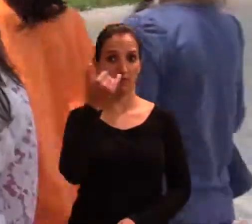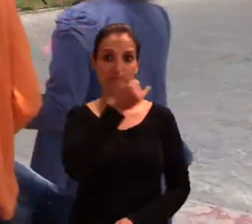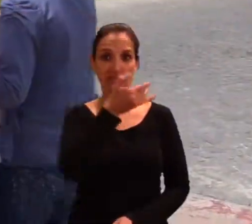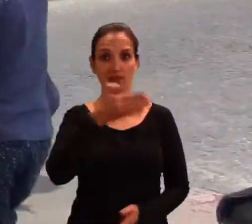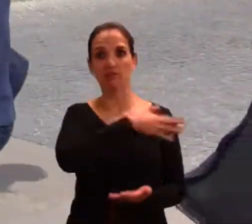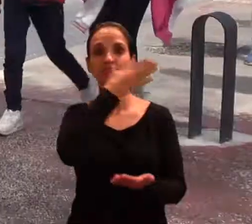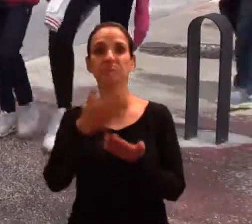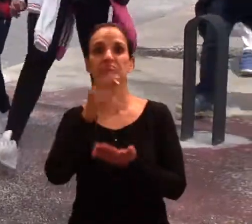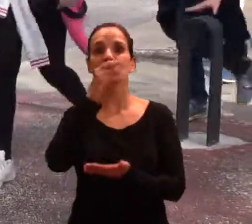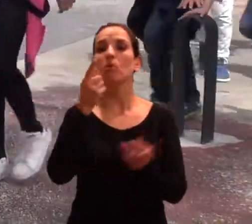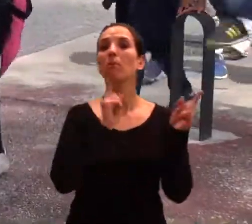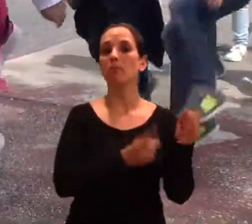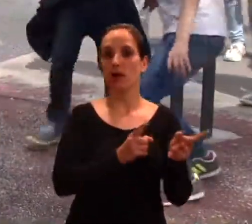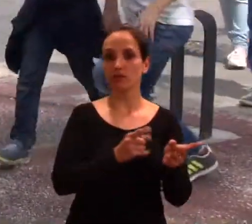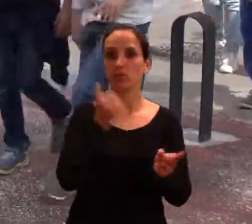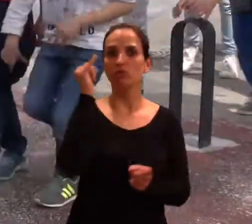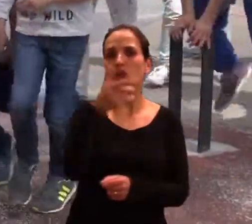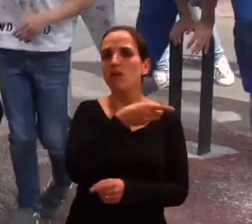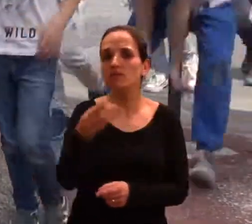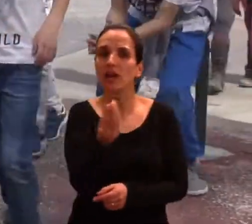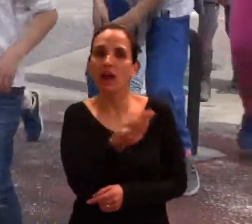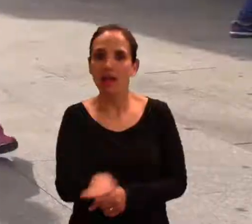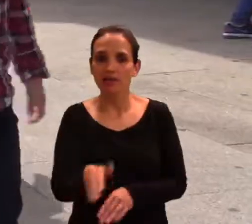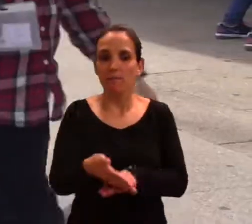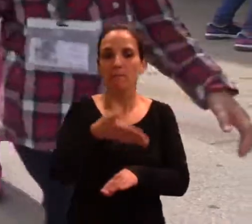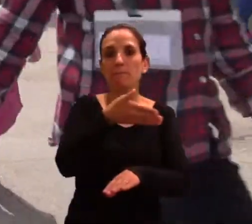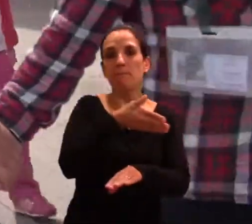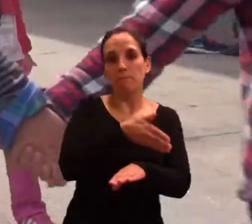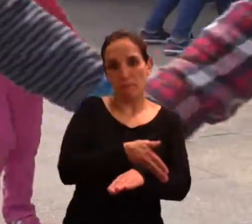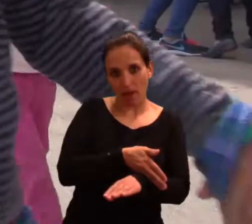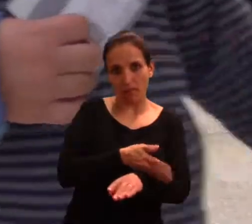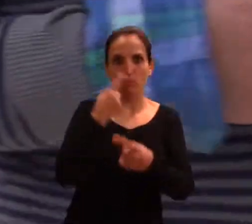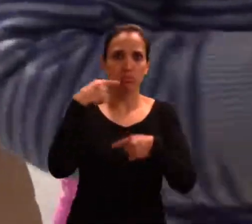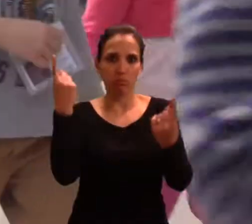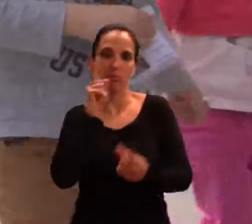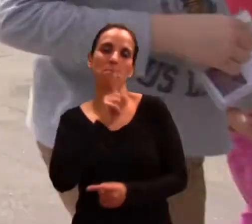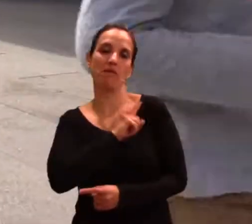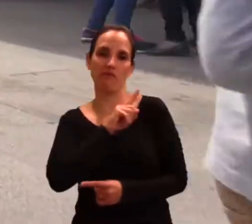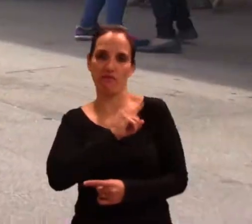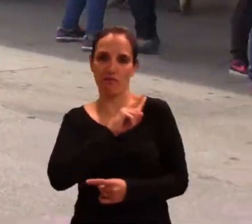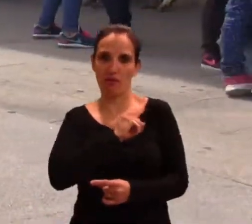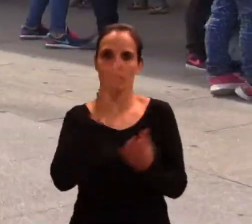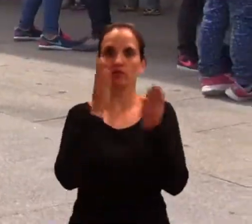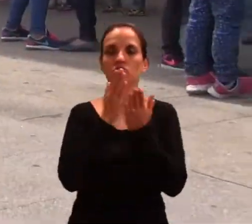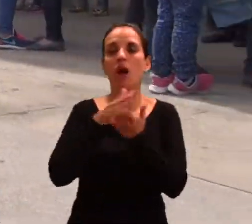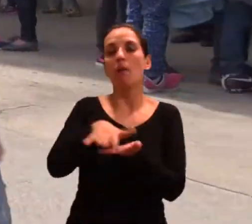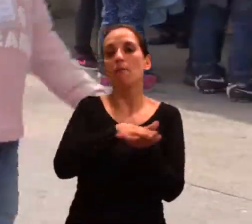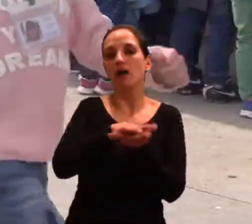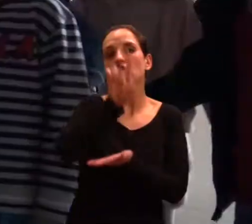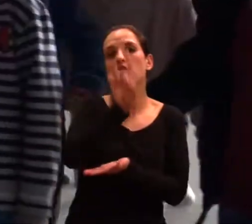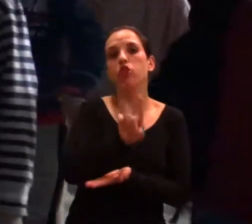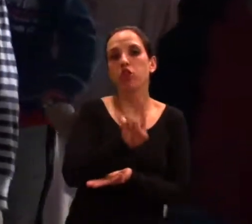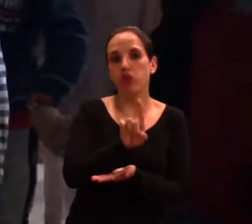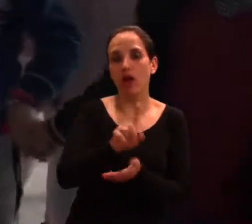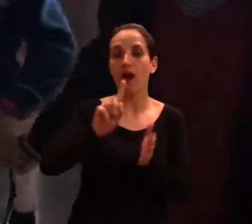dias 27 e 31 de março, 2.900 crianças dos jardins de infância da rede pública e privada e das escolas básicas do